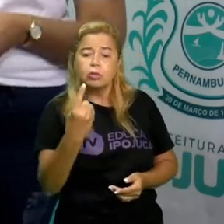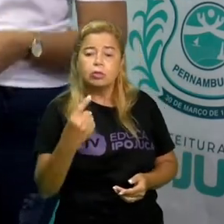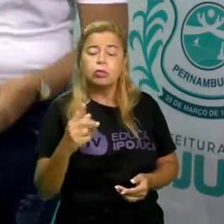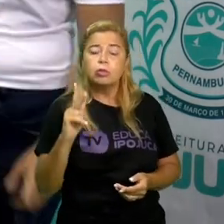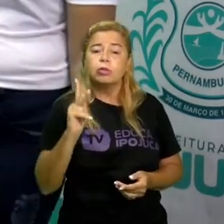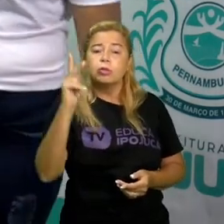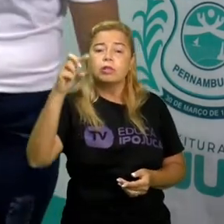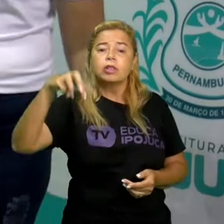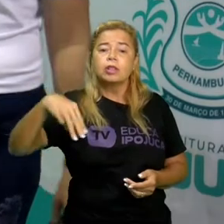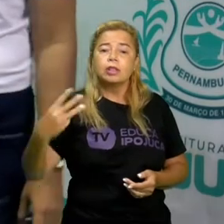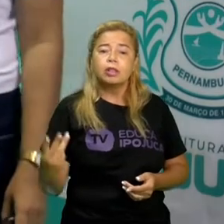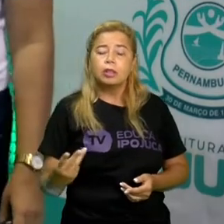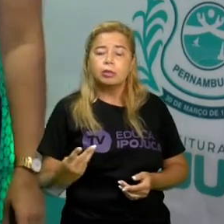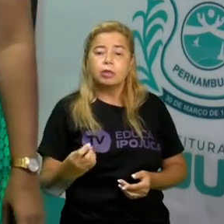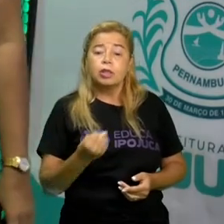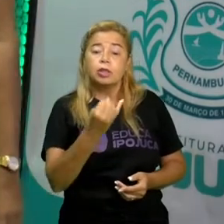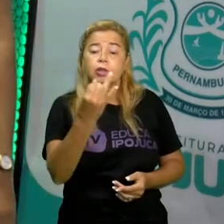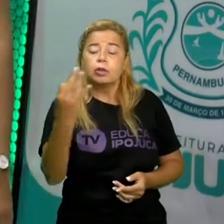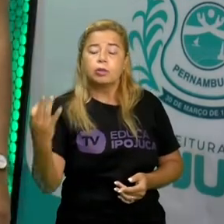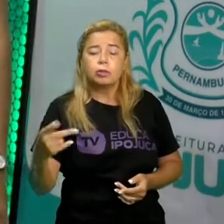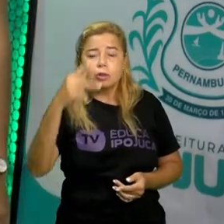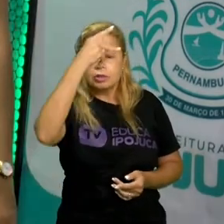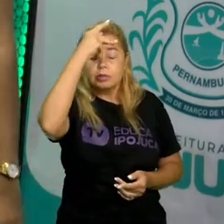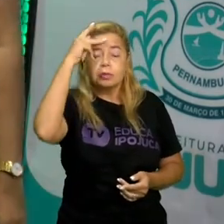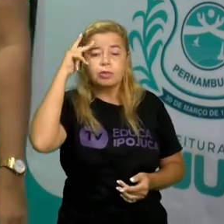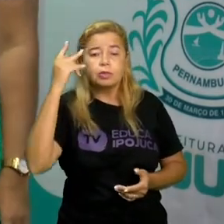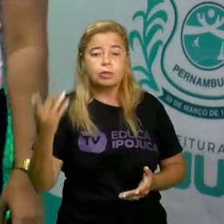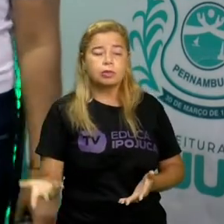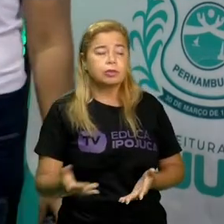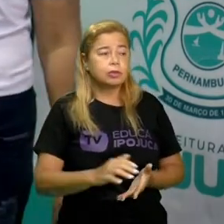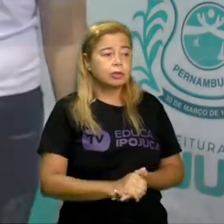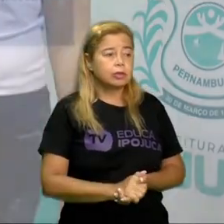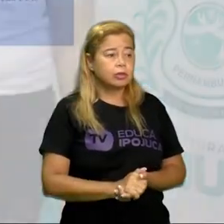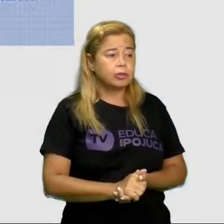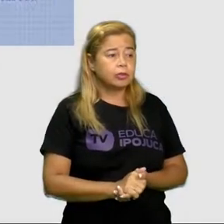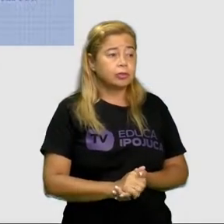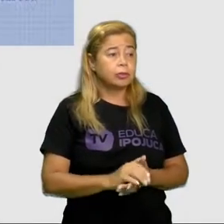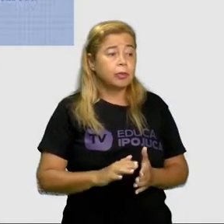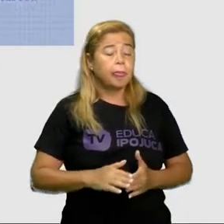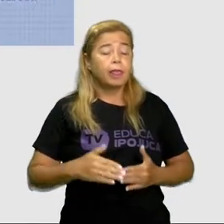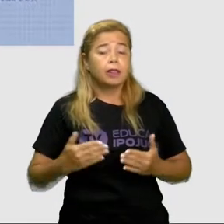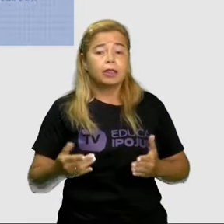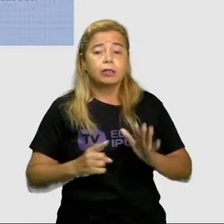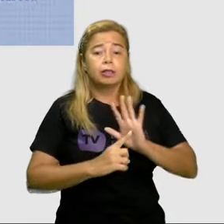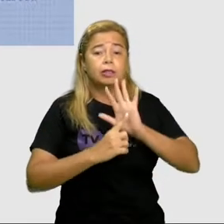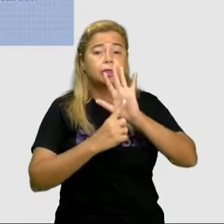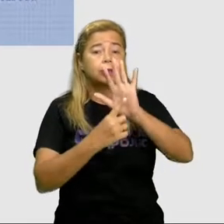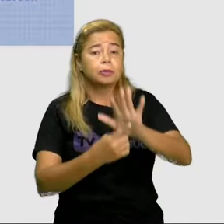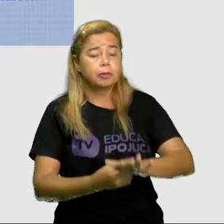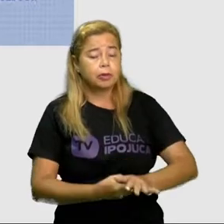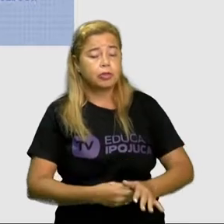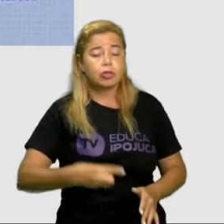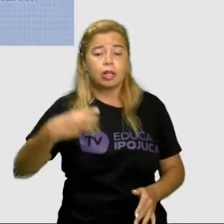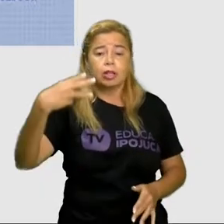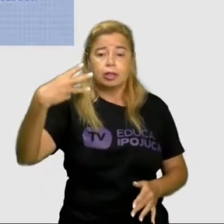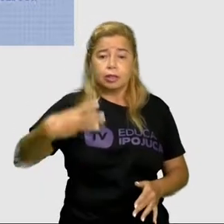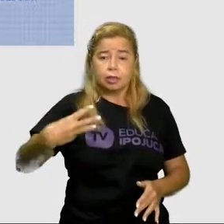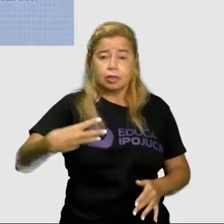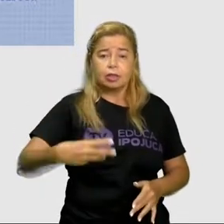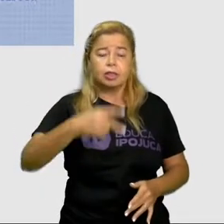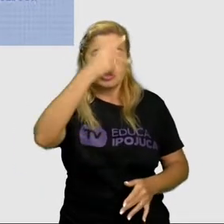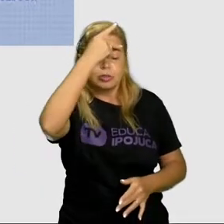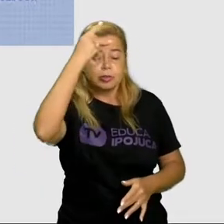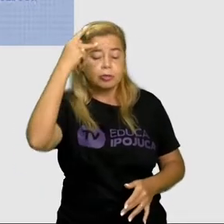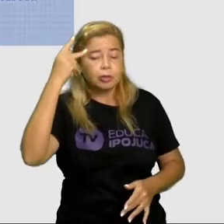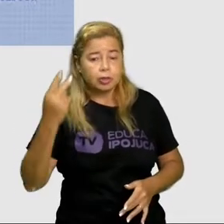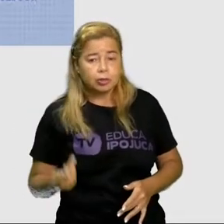de pessoas? Ó. A gente vê aqui, ele inclui-se que há cerca de habitantes por 3 habitantes por quilômetro